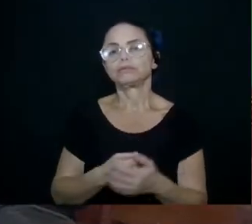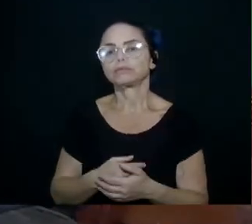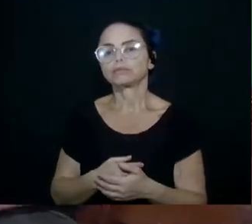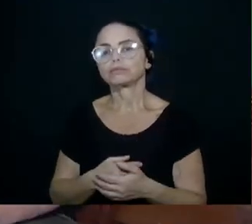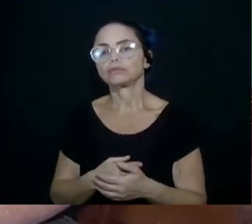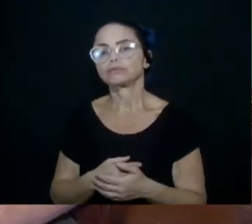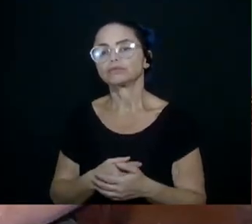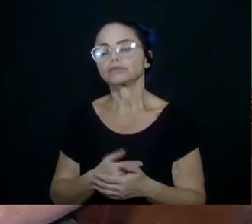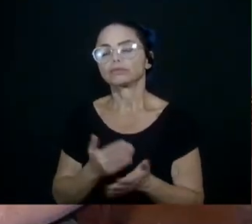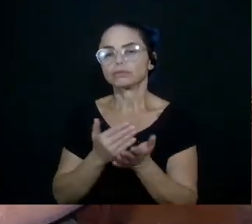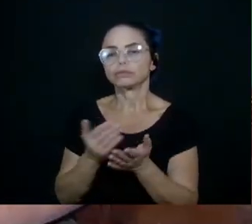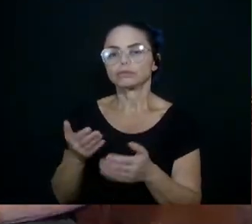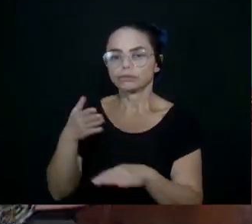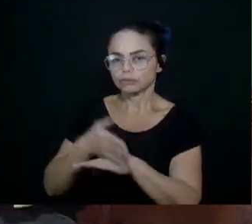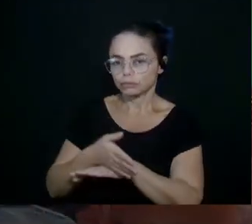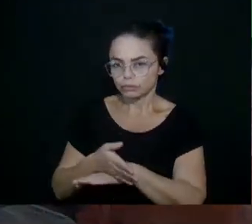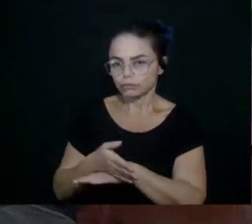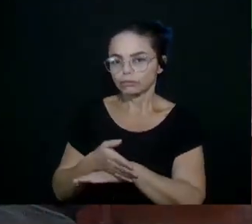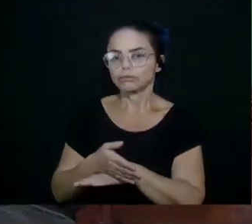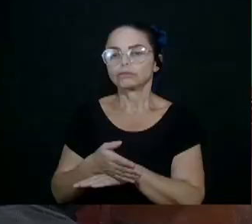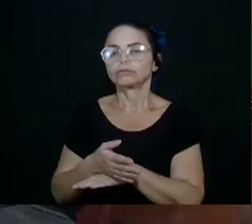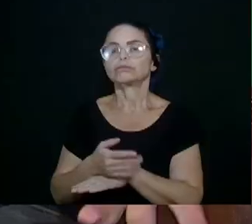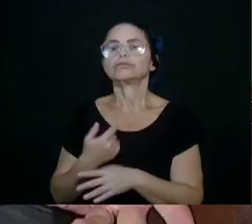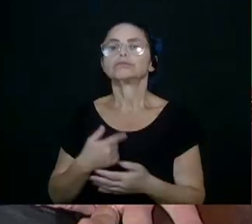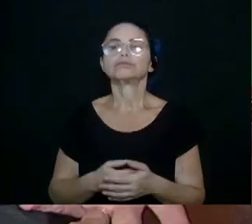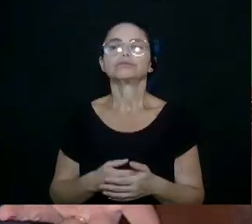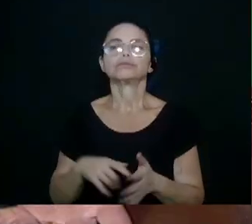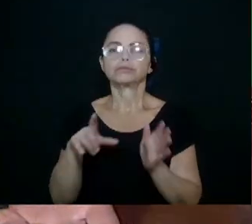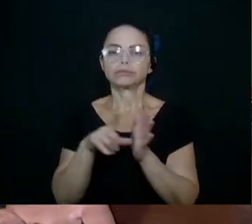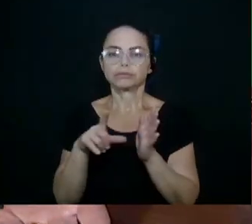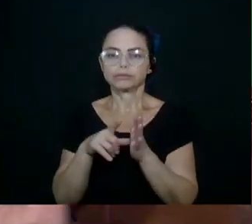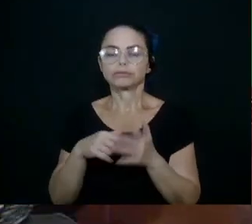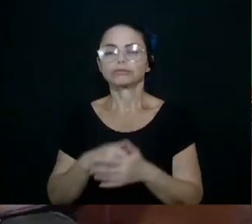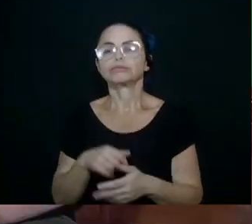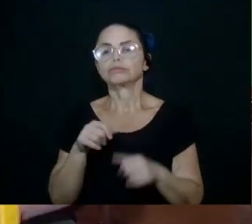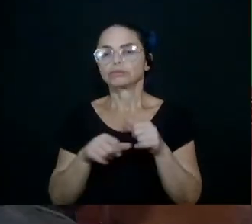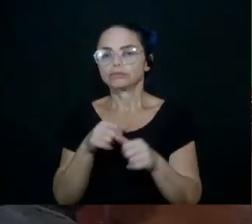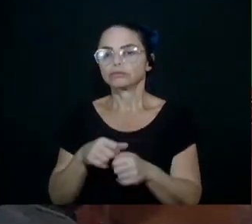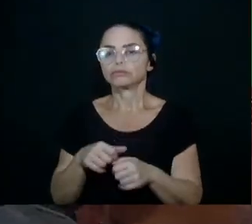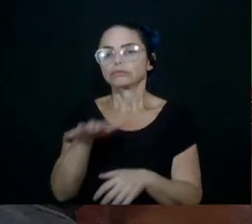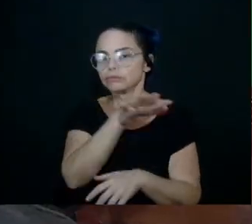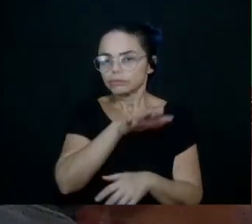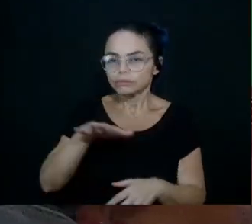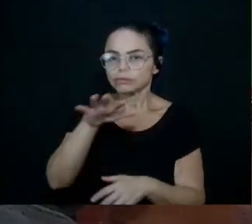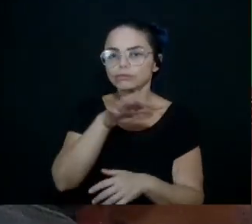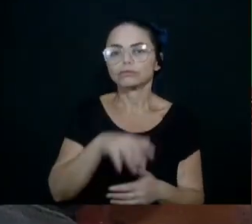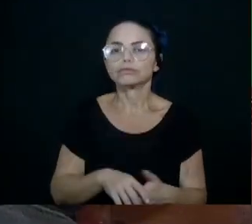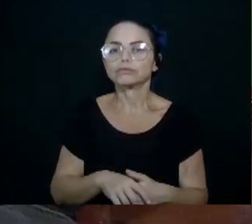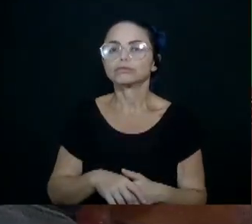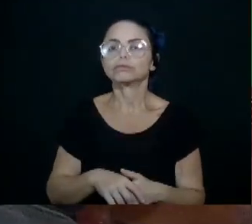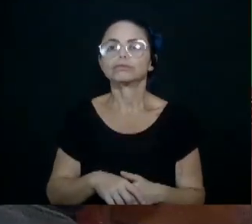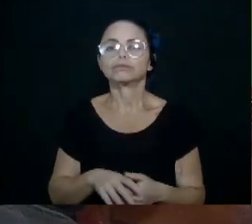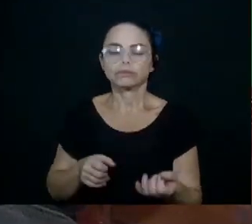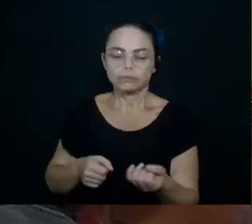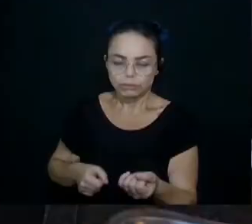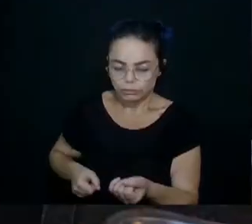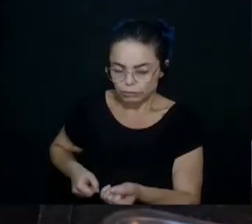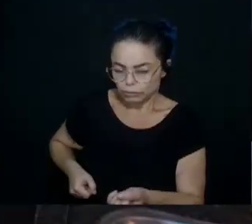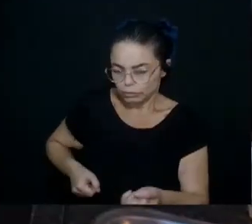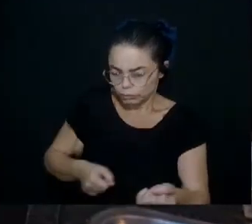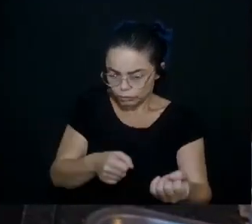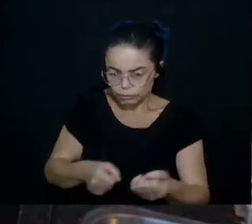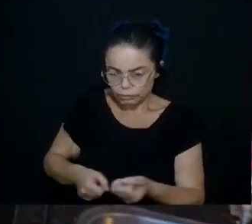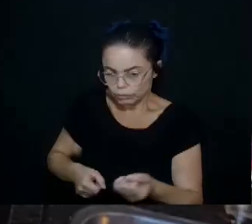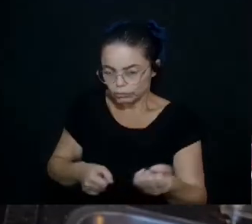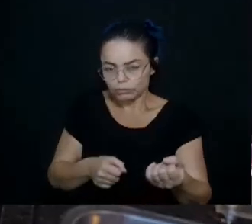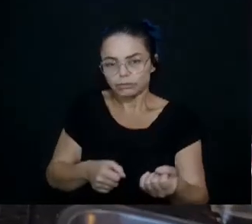momento que ele entra na barbearia, ele acaba se tornando parte do ambiente. Então, ele tem, como você disse, ele tem a sinuca, onde ele